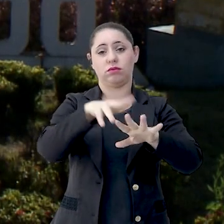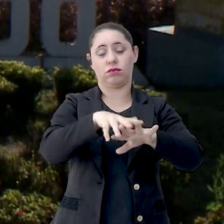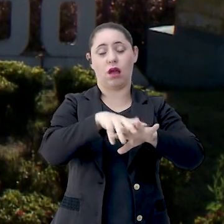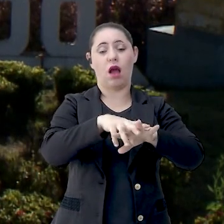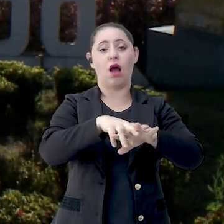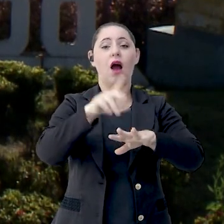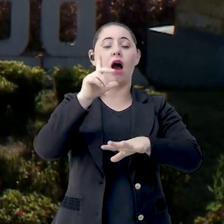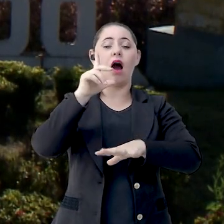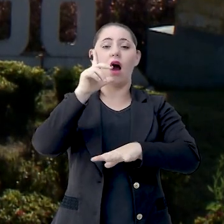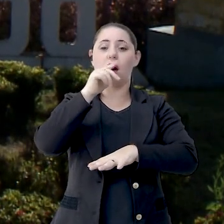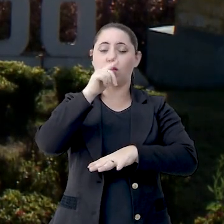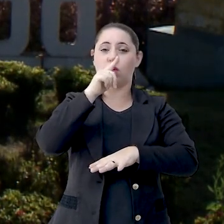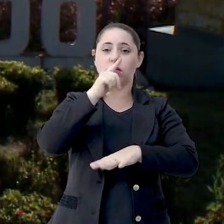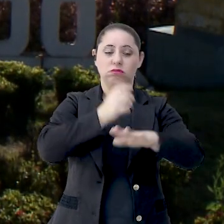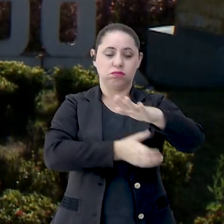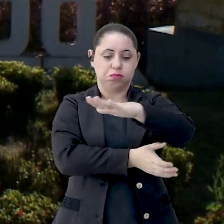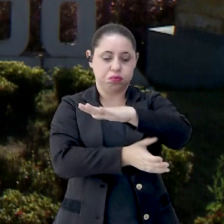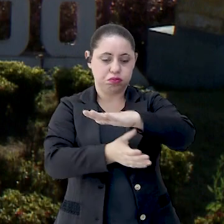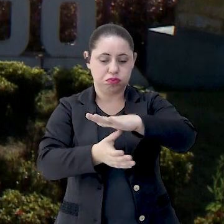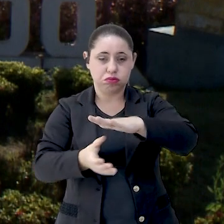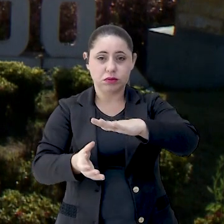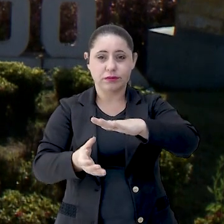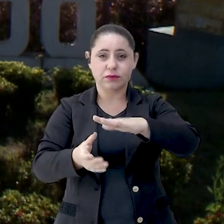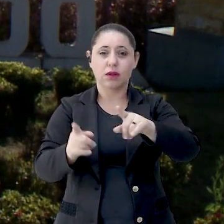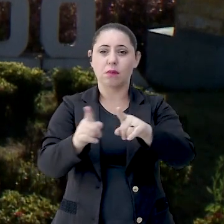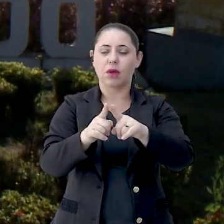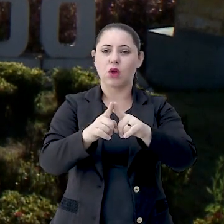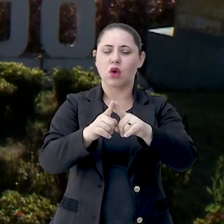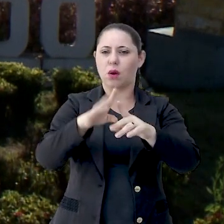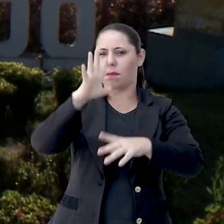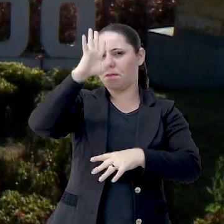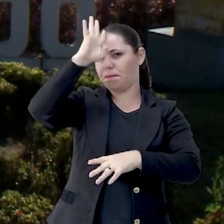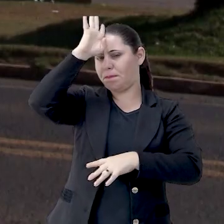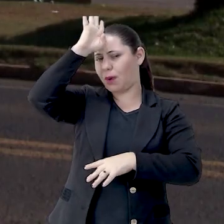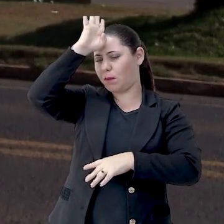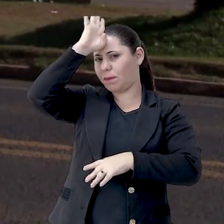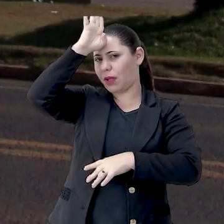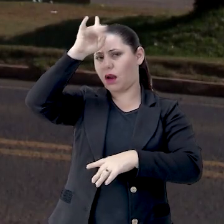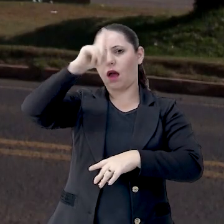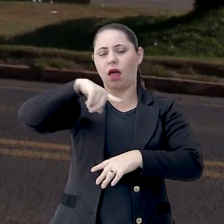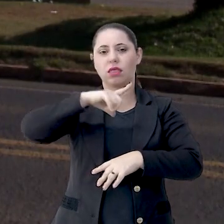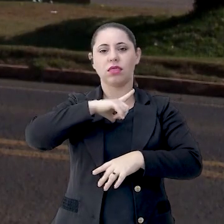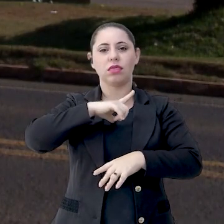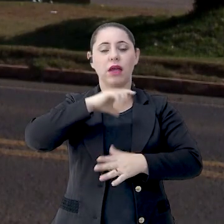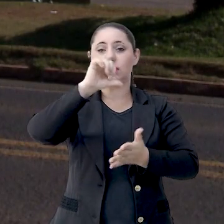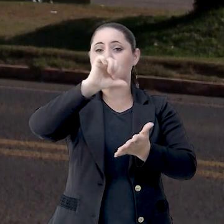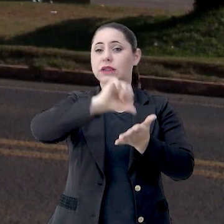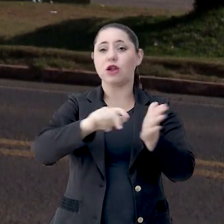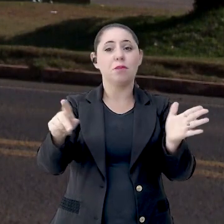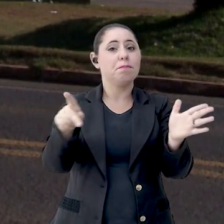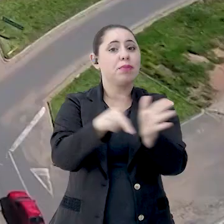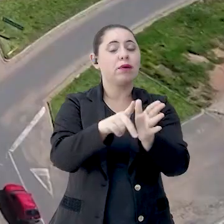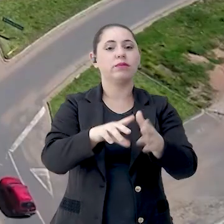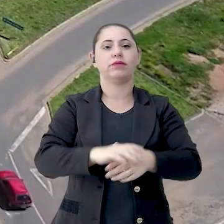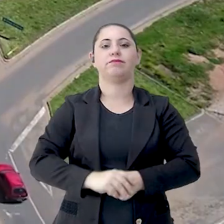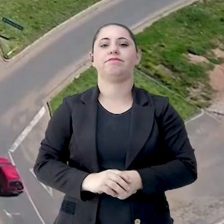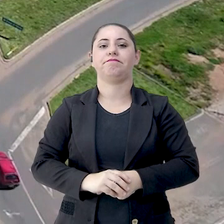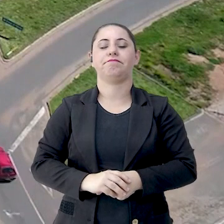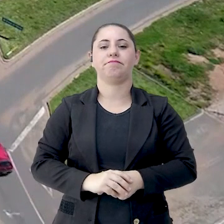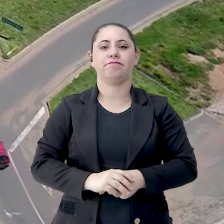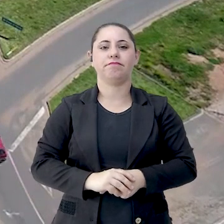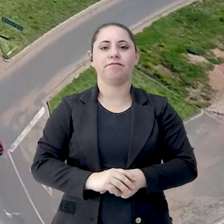Ribas do Rio Pardo responde pela terceira maior arrecadação municipal da região, com 105 milhões de reais.